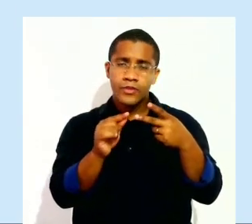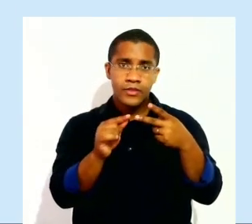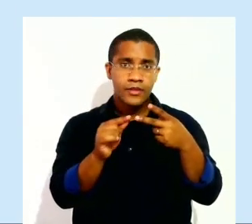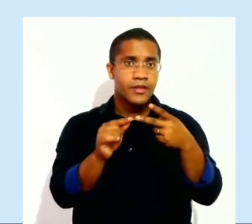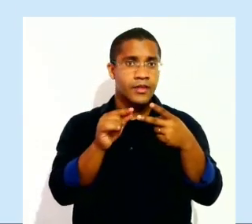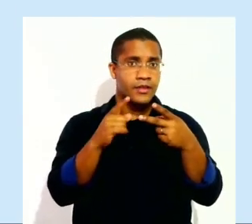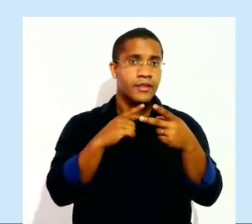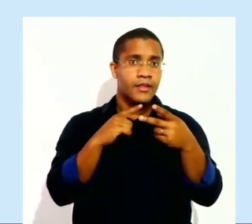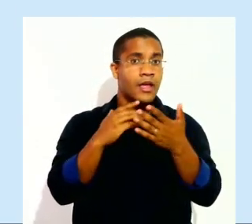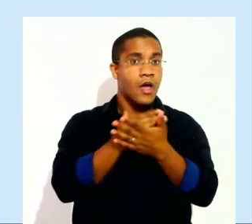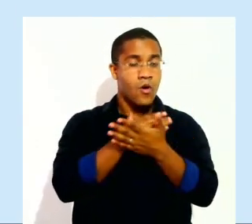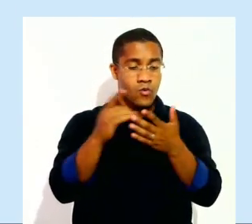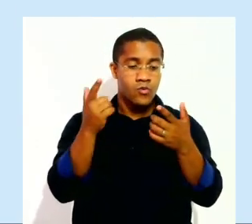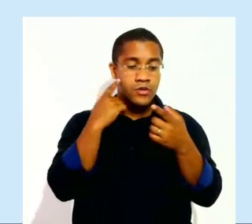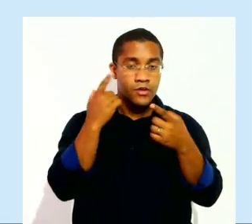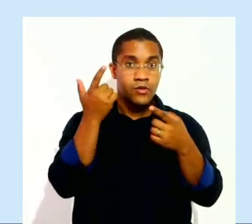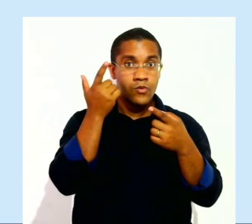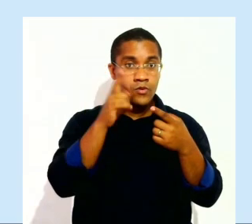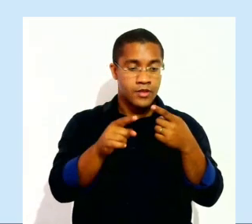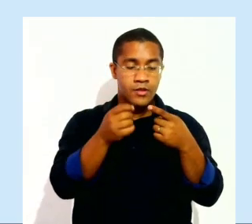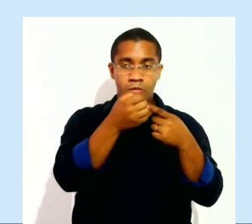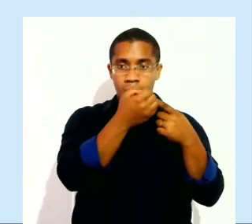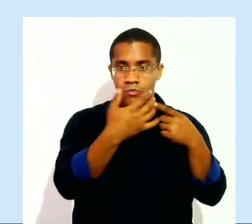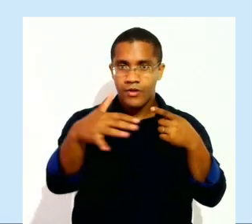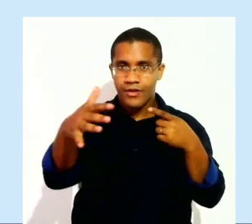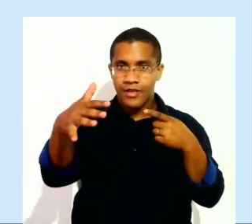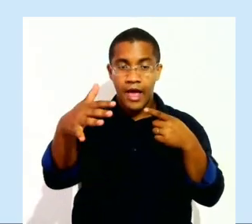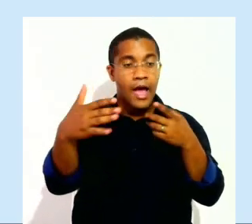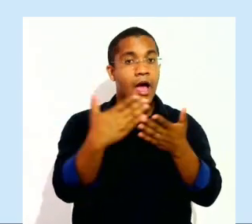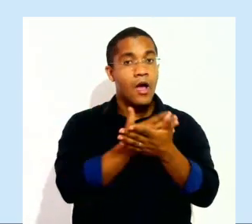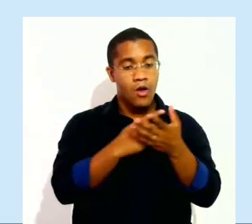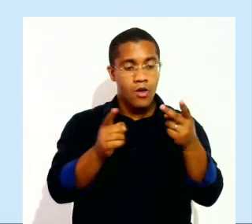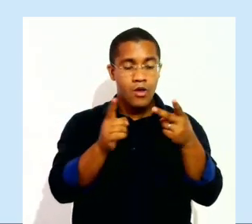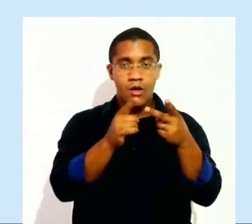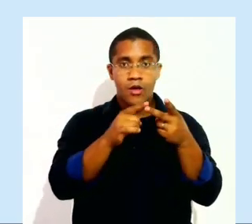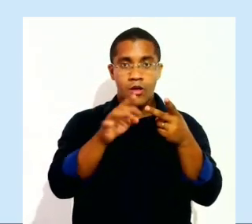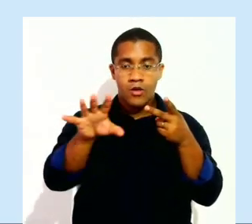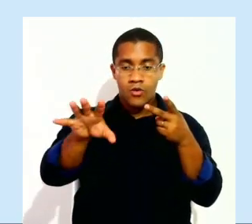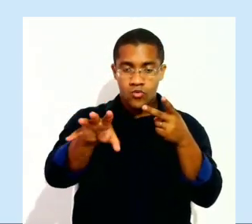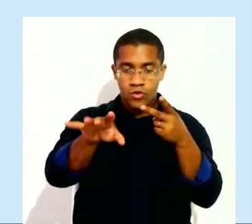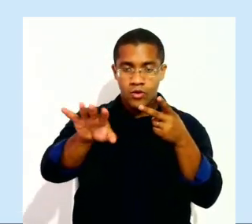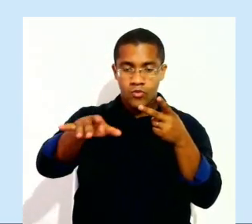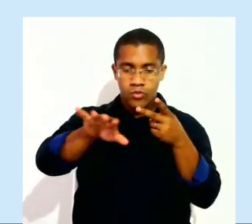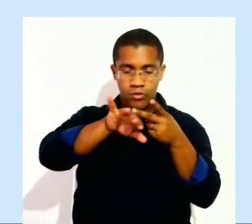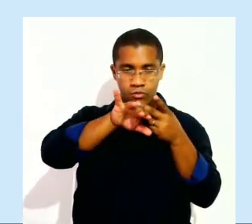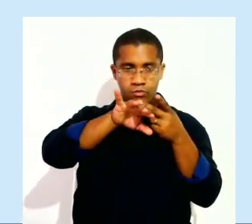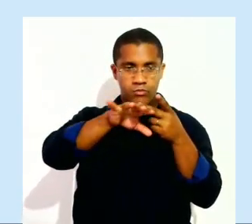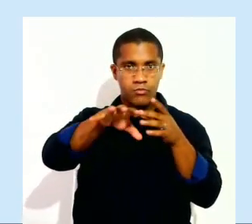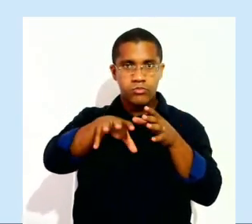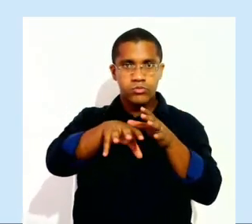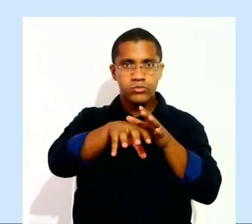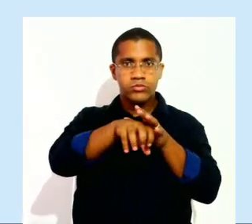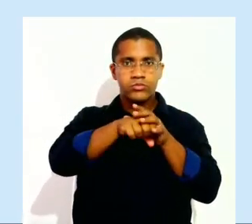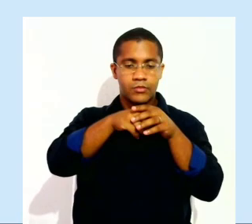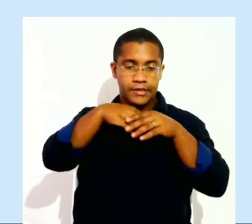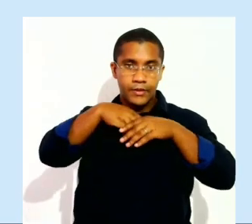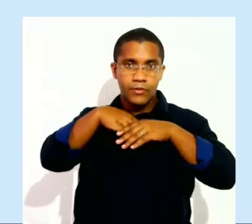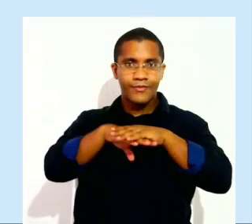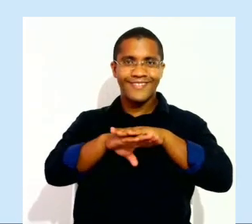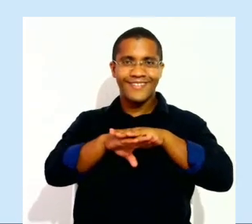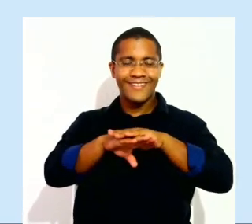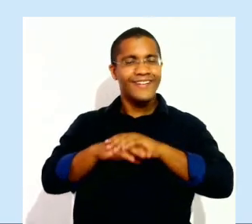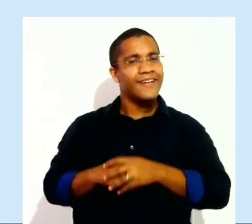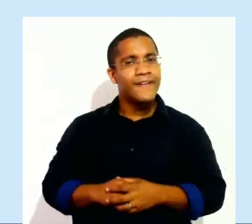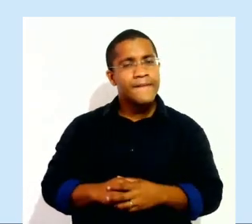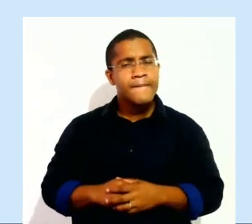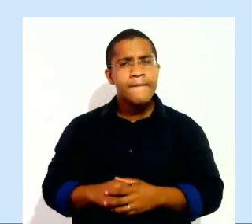que vão, na realidade, conduzir o calor e materiais que vai isolar, de certa forma, o